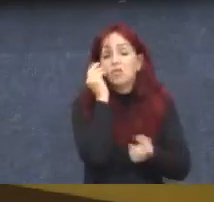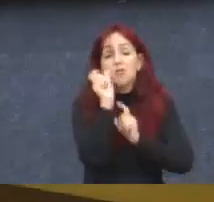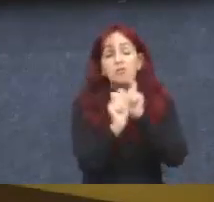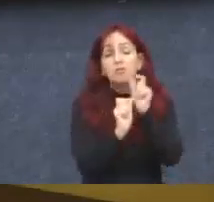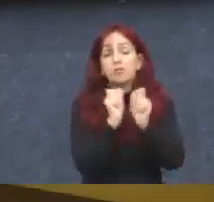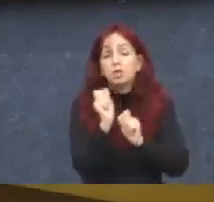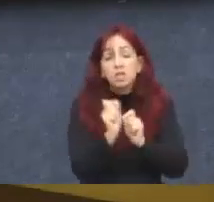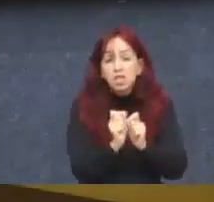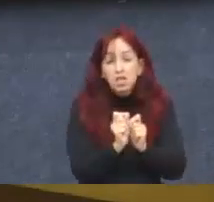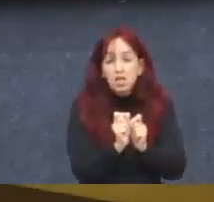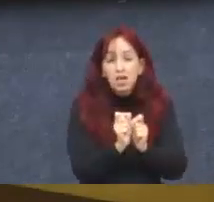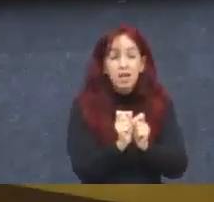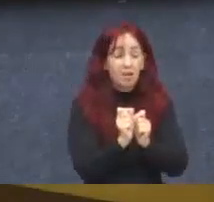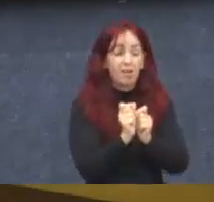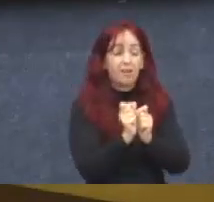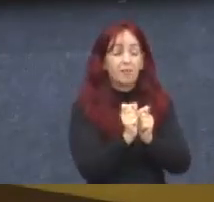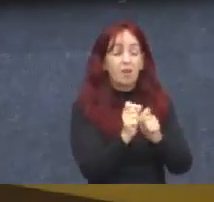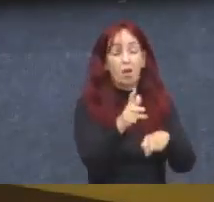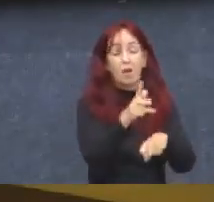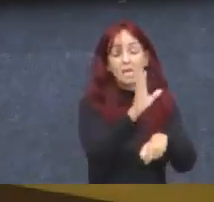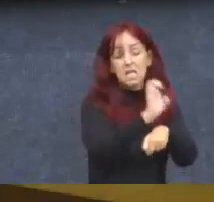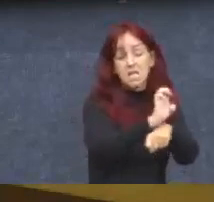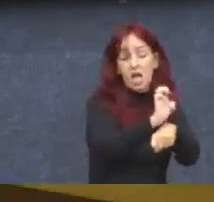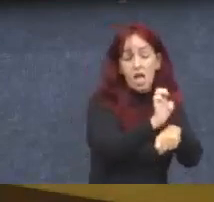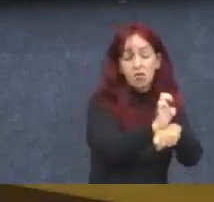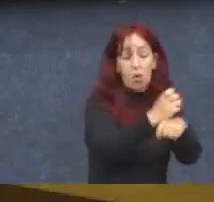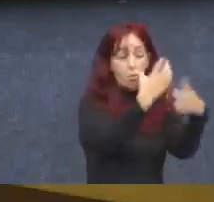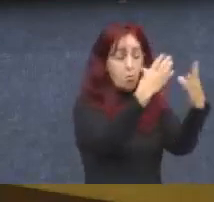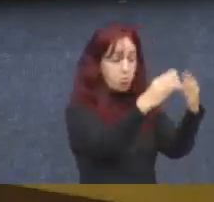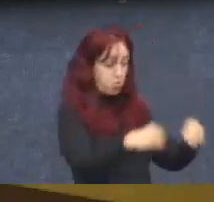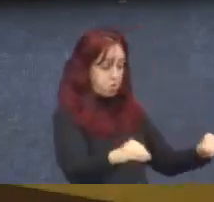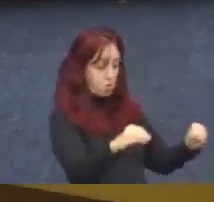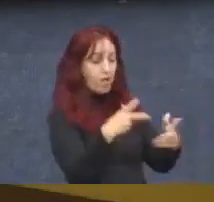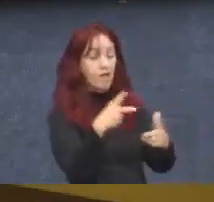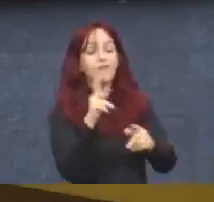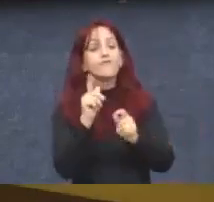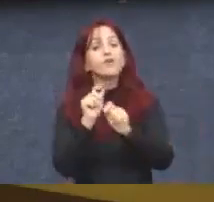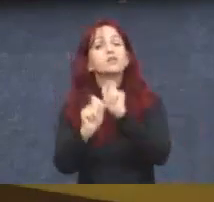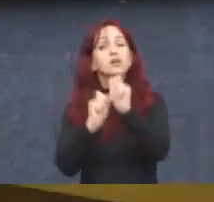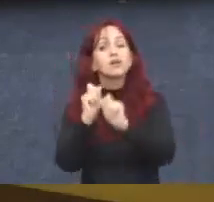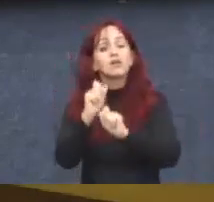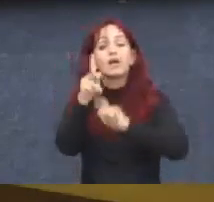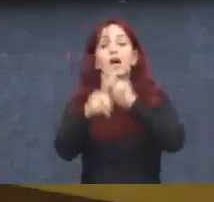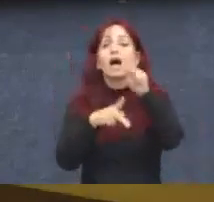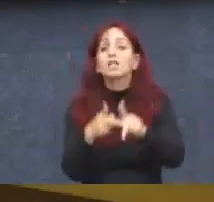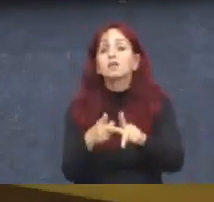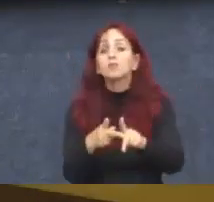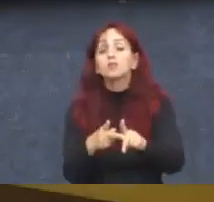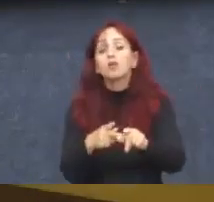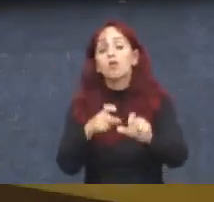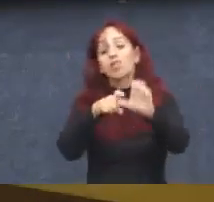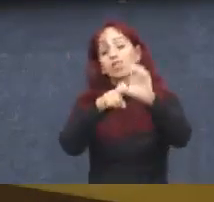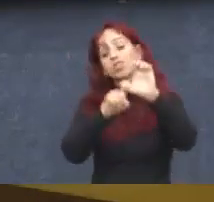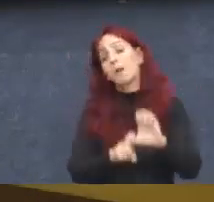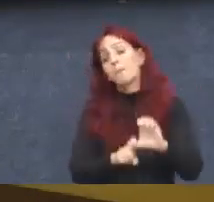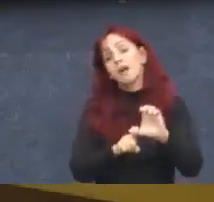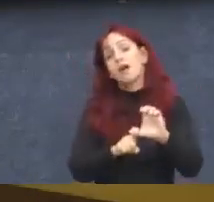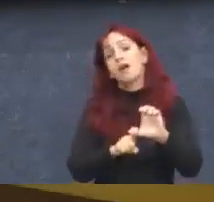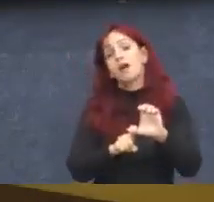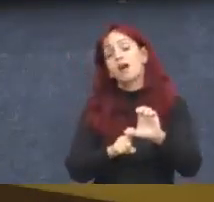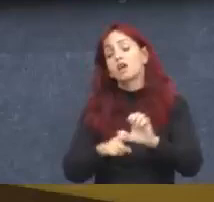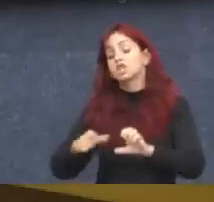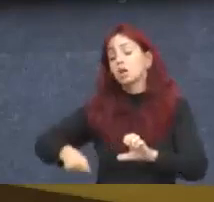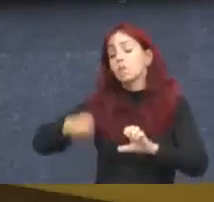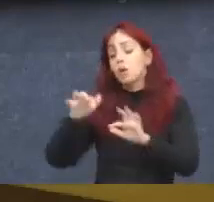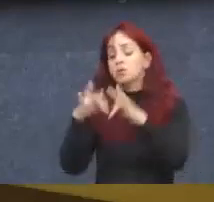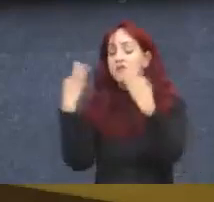de subjugar o Estado e fazer com que as pessoas, infelizmente, fiquem à mercê de Bolsa Família, fiquem à